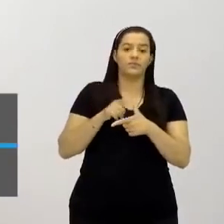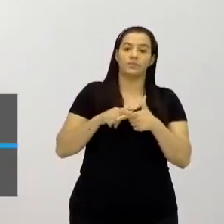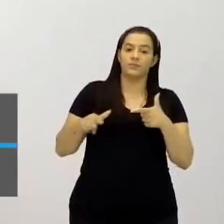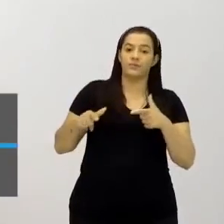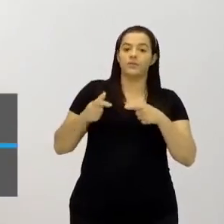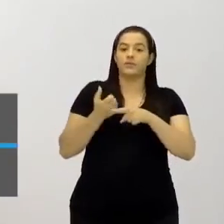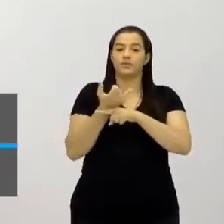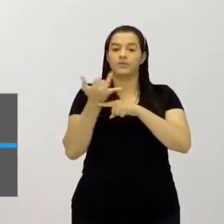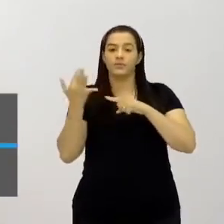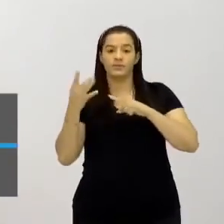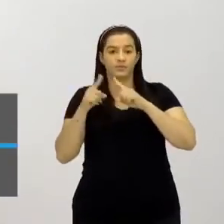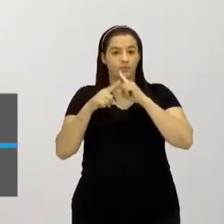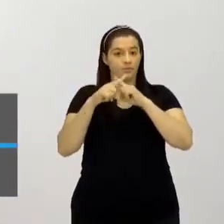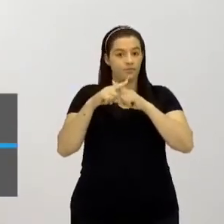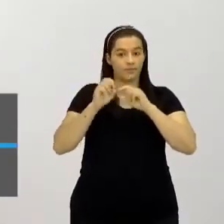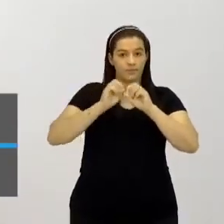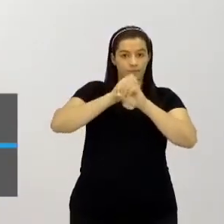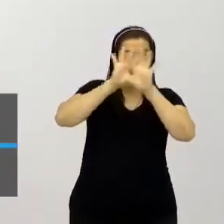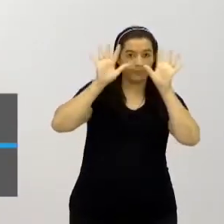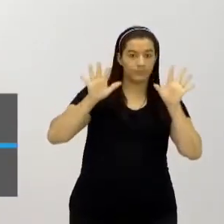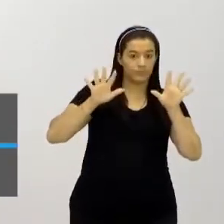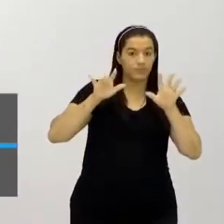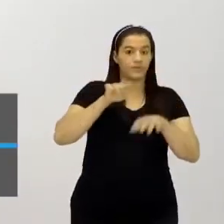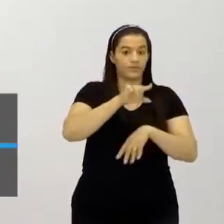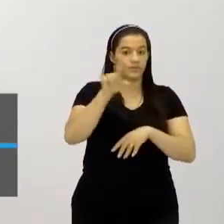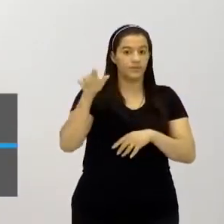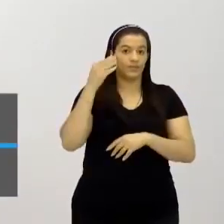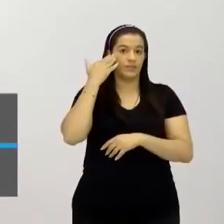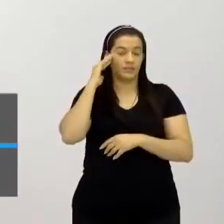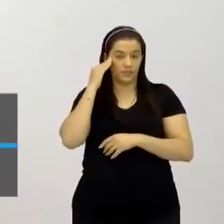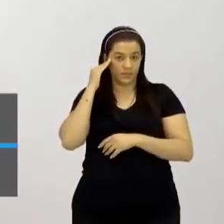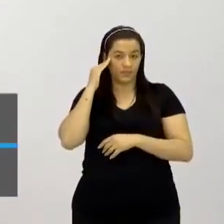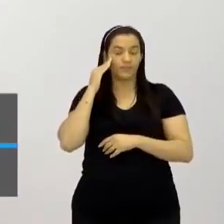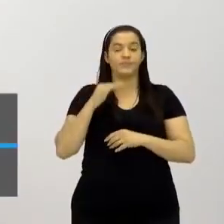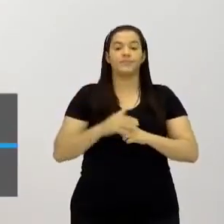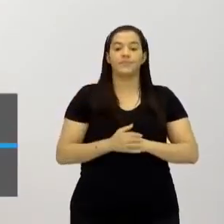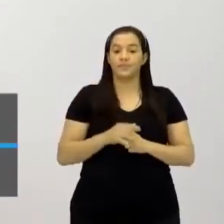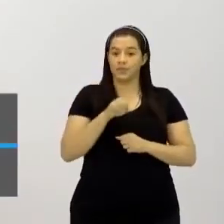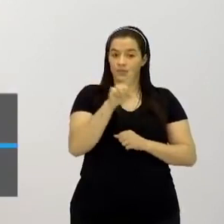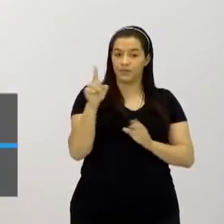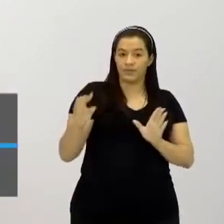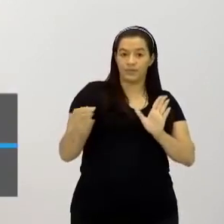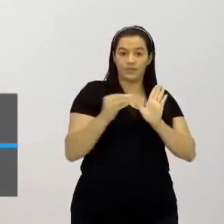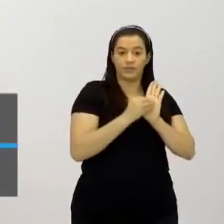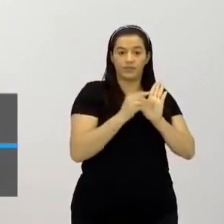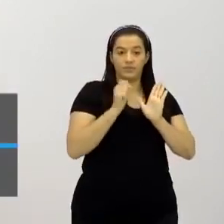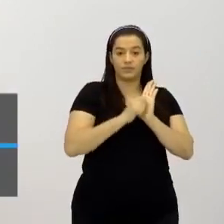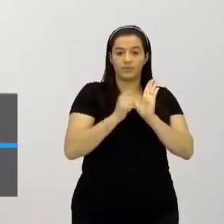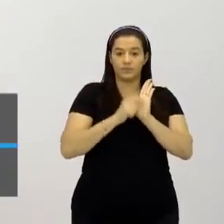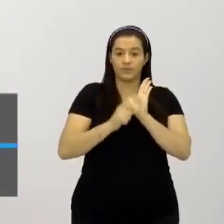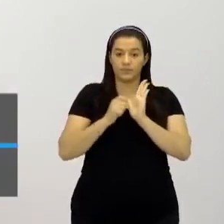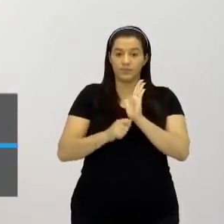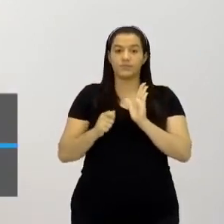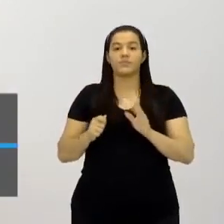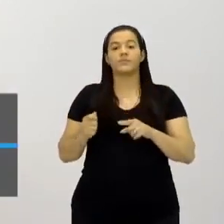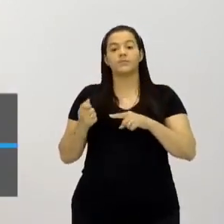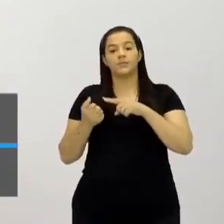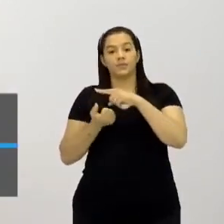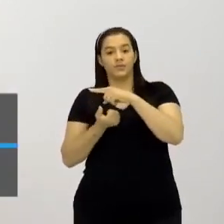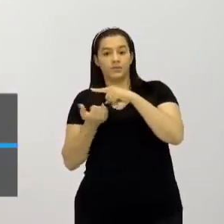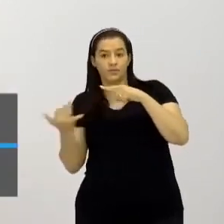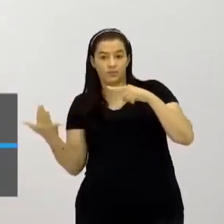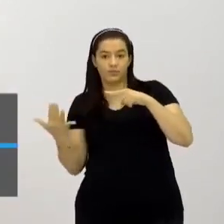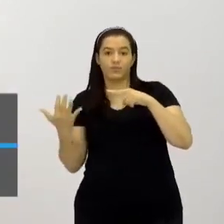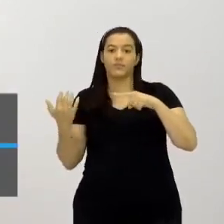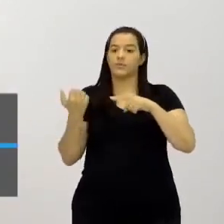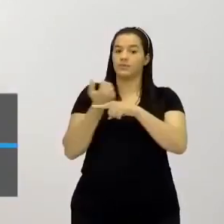sempre multiplicação. Ficou claro? Eu tenho certeza que você entendeu essa ideia. Então, anota no seu caderno. Pelo de baixo você divide. Pelo